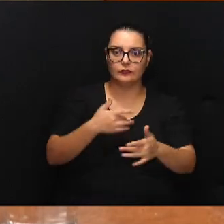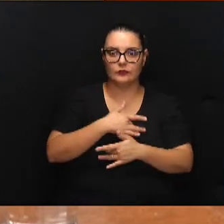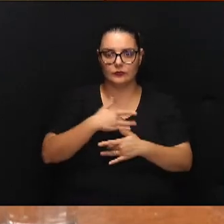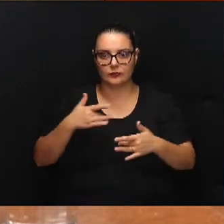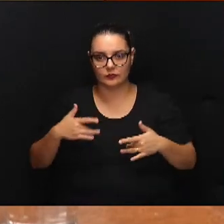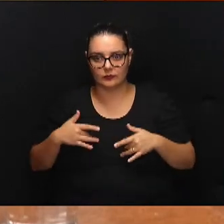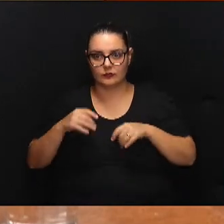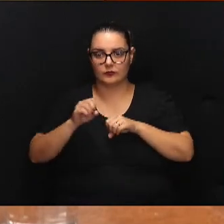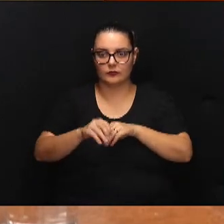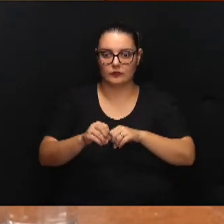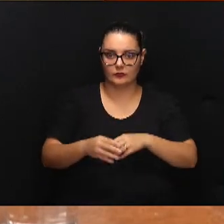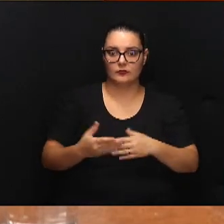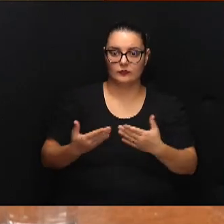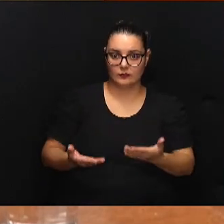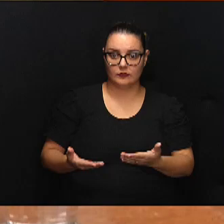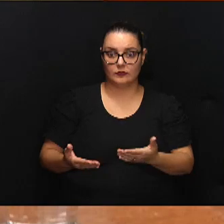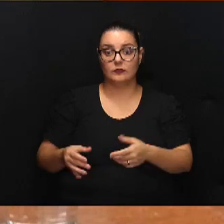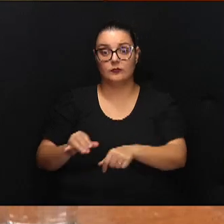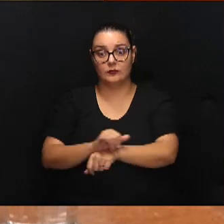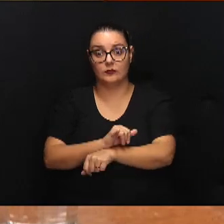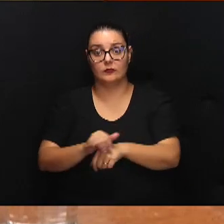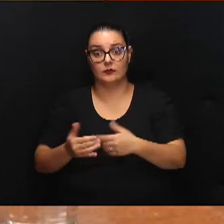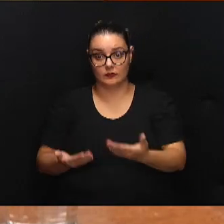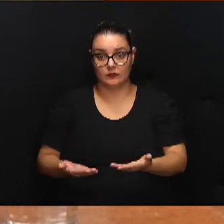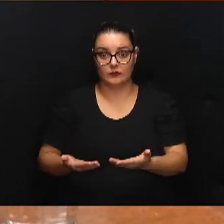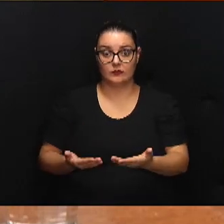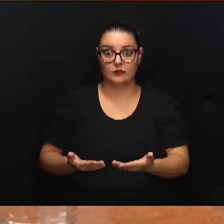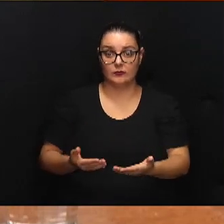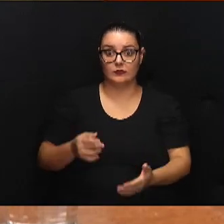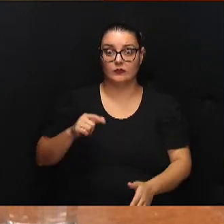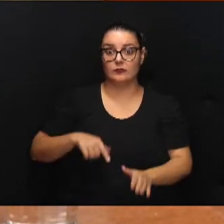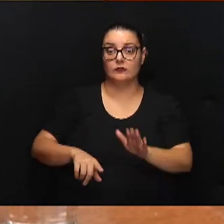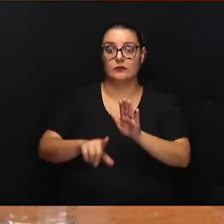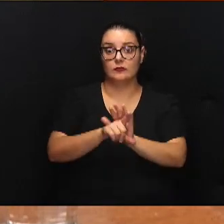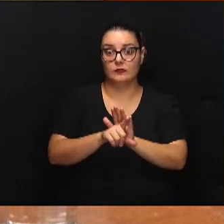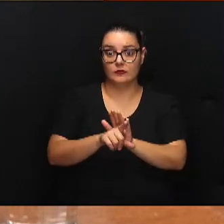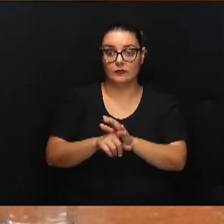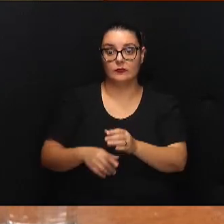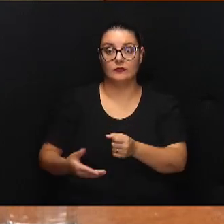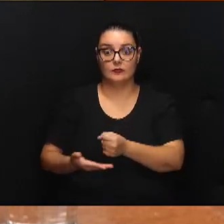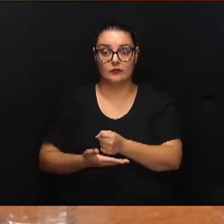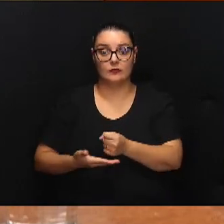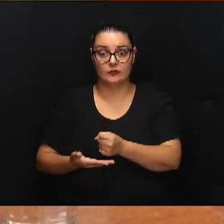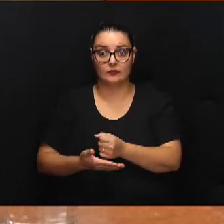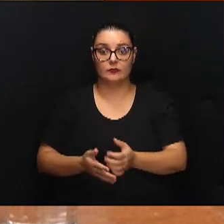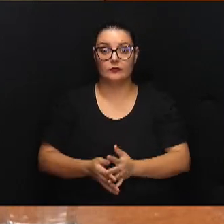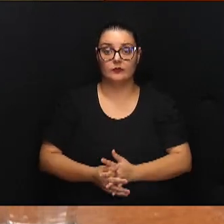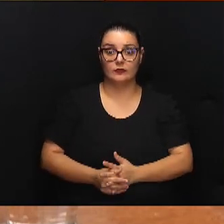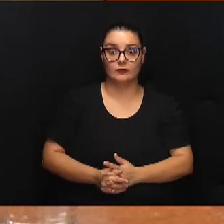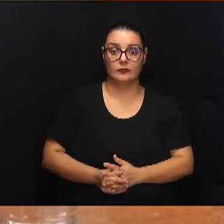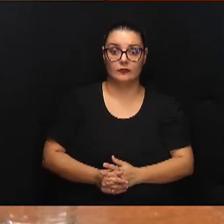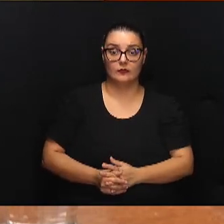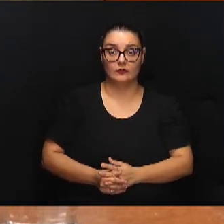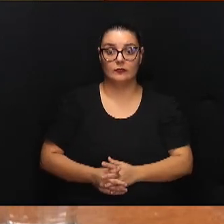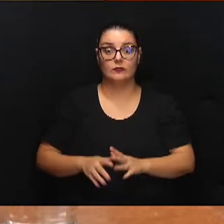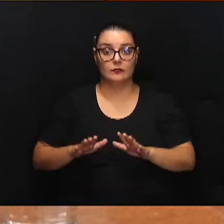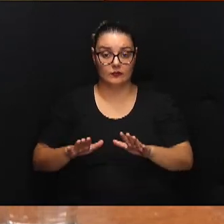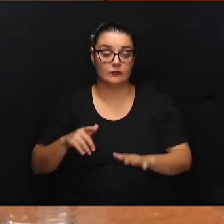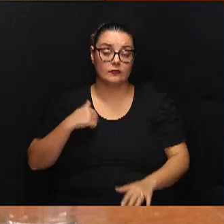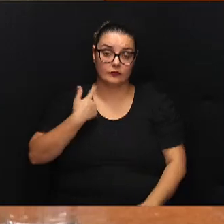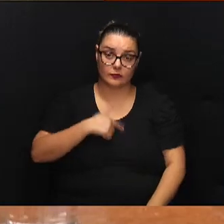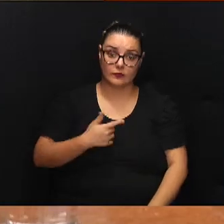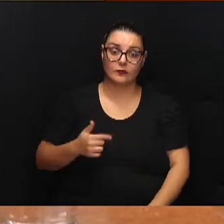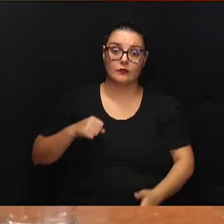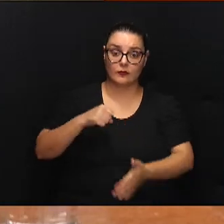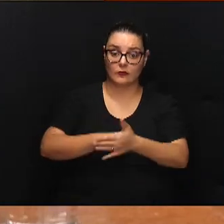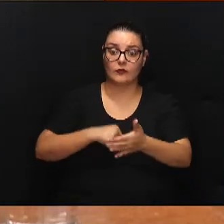na educação, através dessas ferramentas? Essas são as leis muito básicas, mas que nós estamos